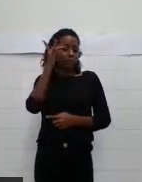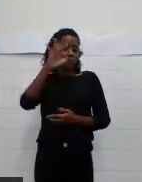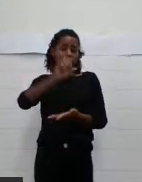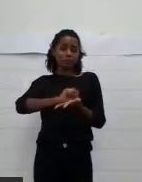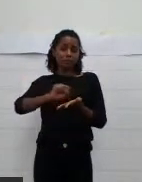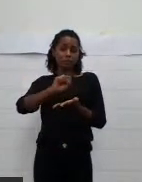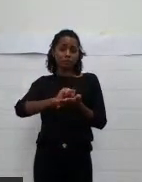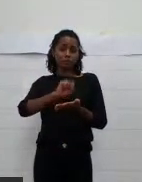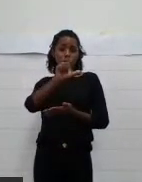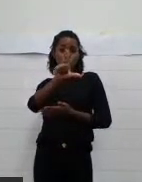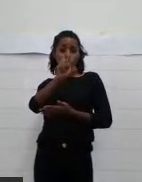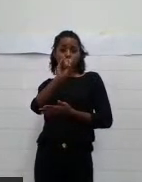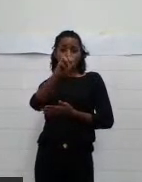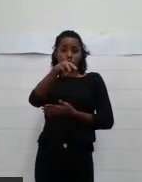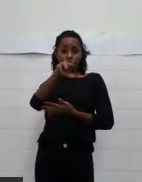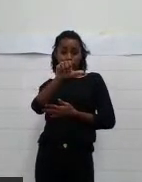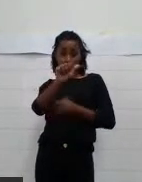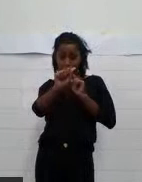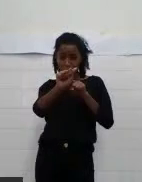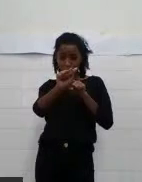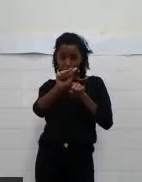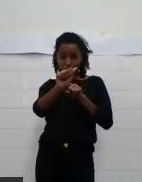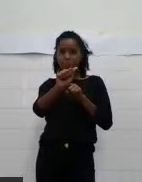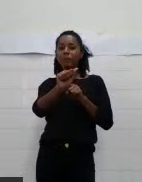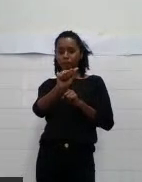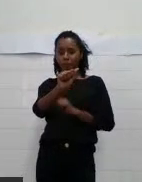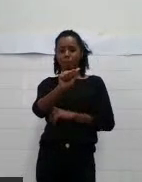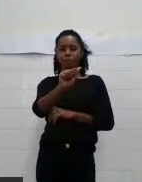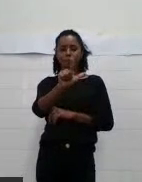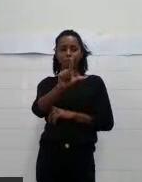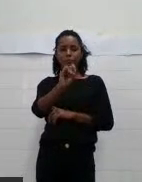O Lima Barreto, ele...